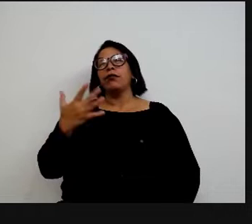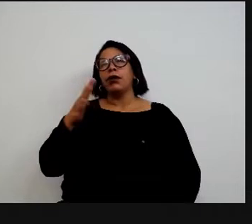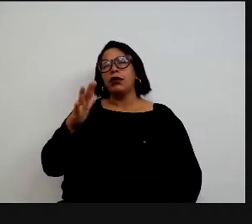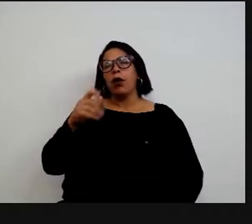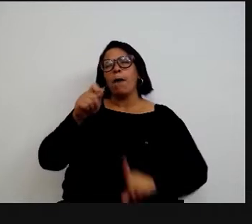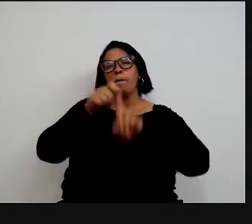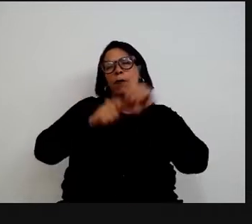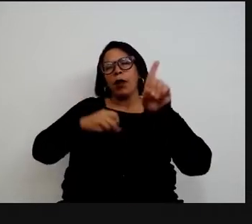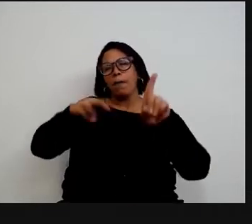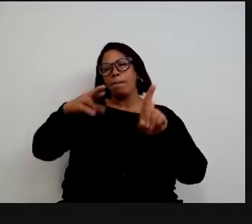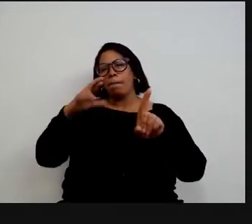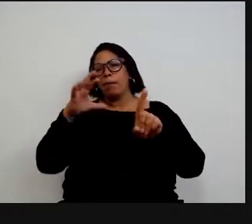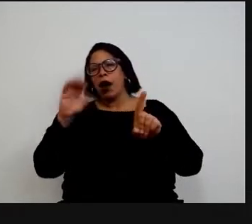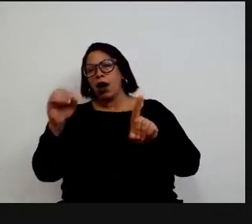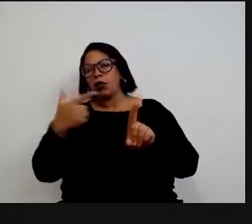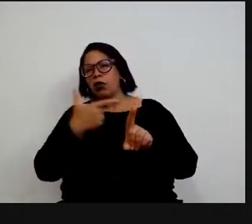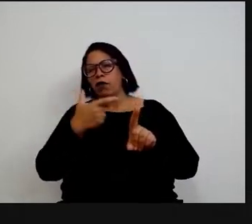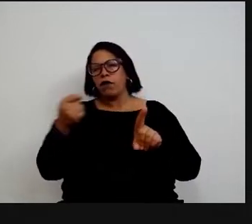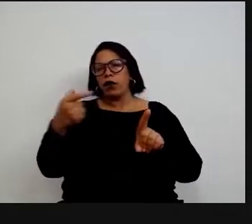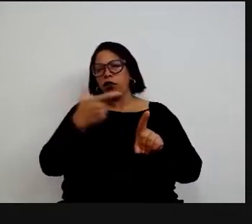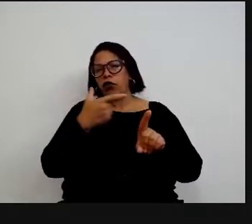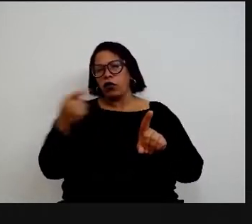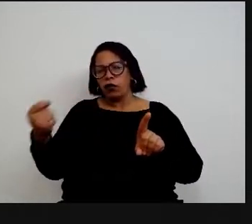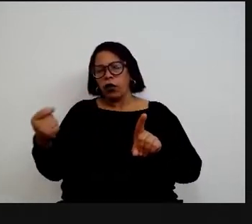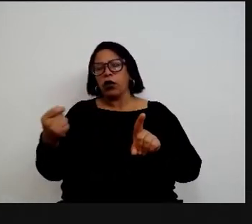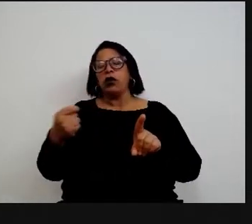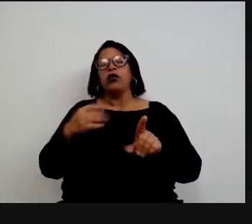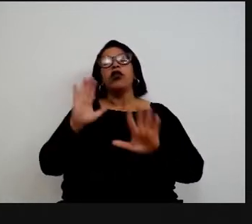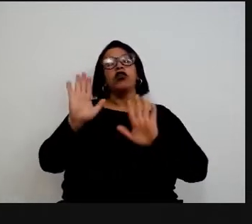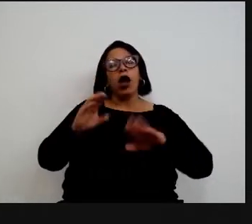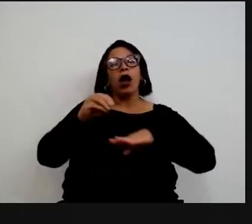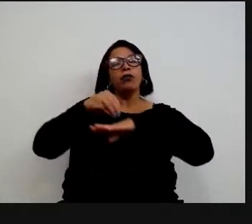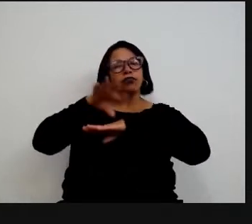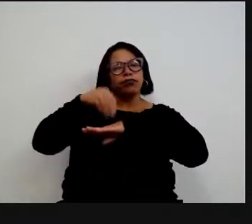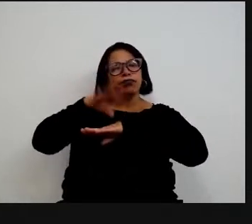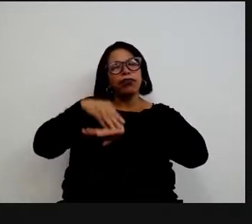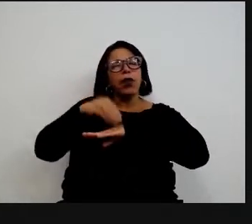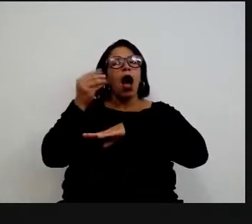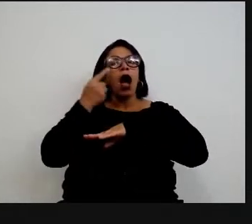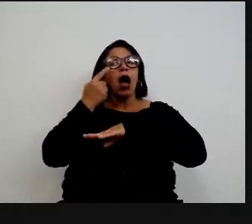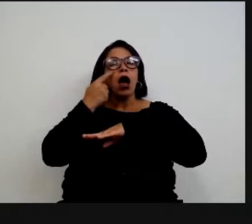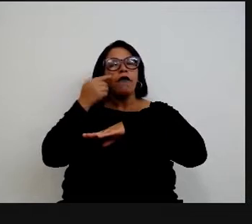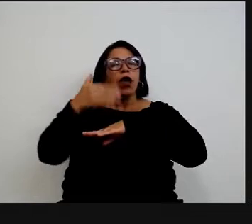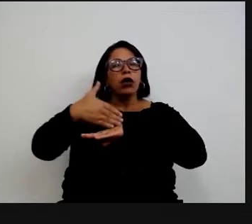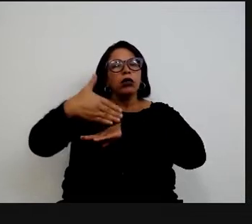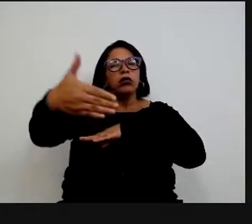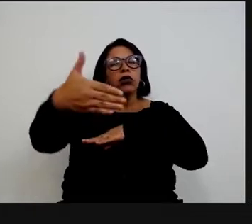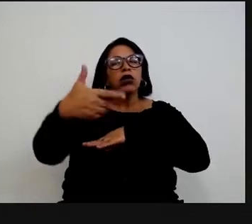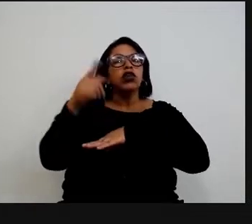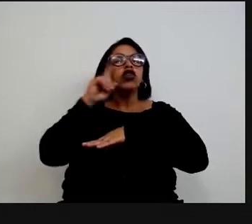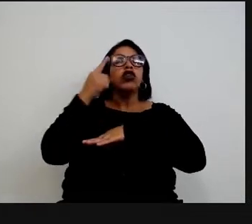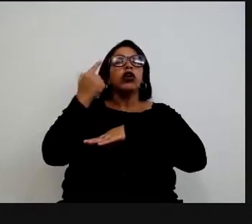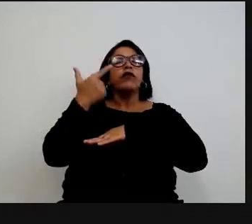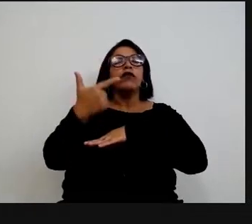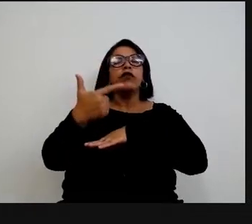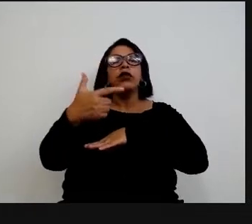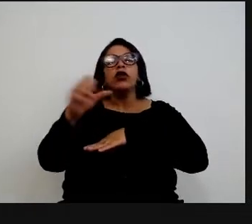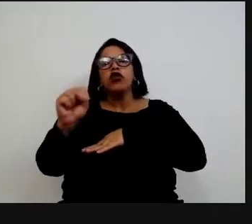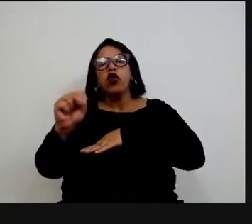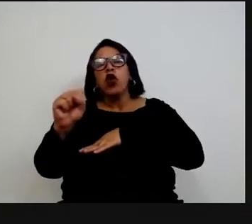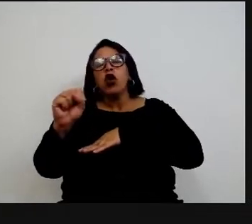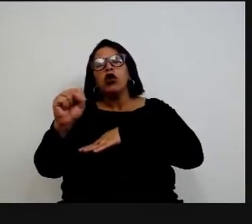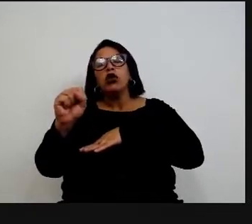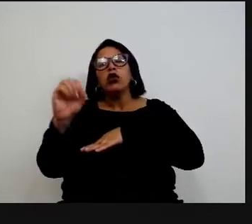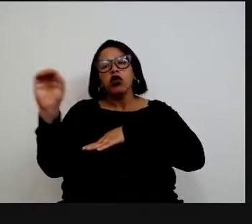março de 2020. Pretendemos publicar ainda agora em dia 28,